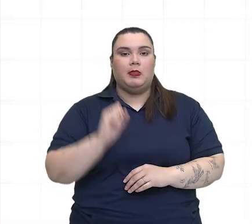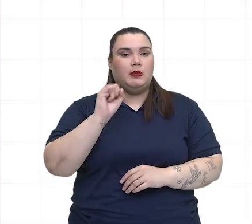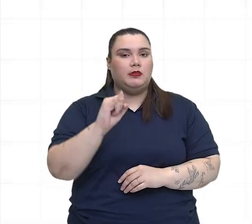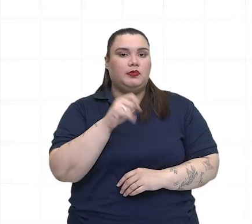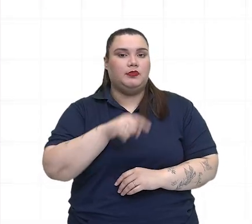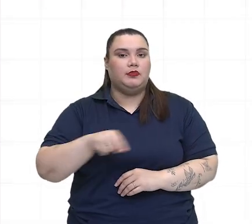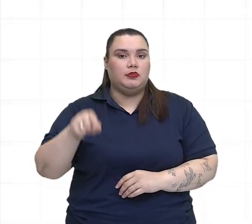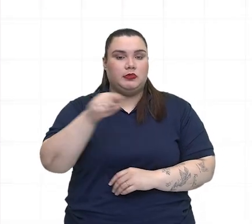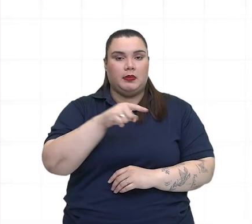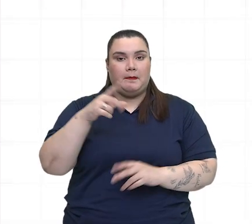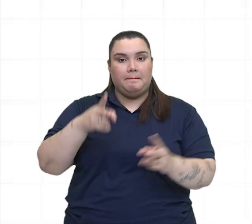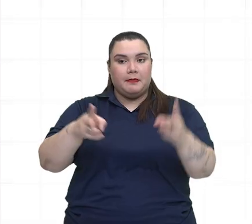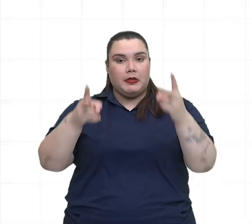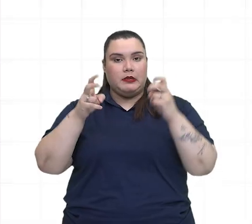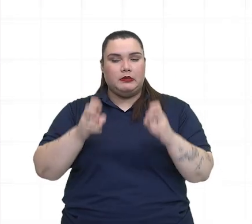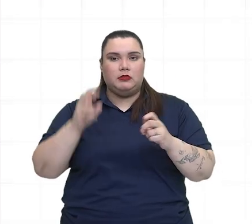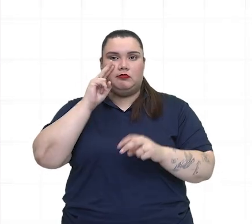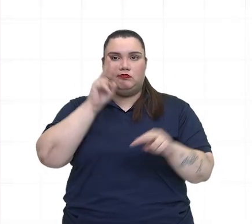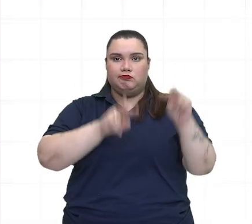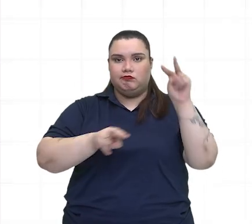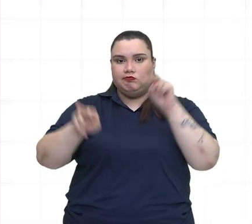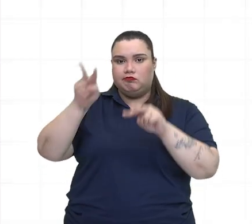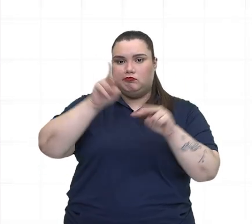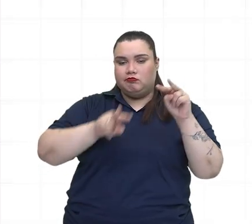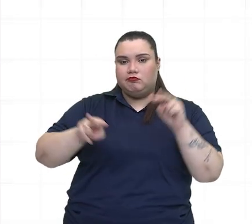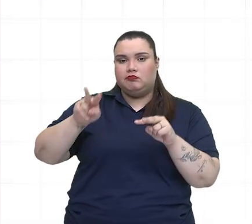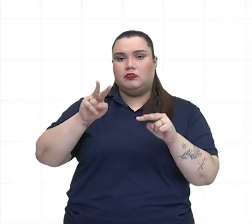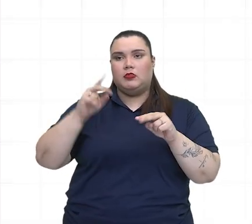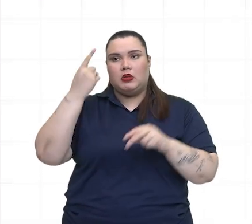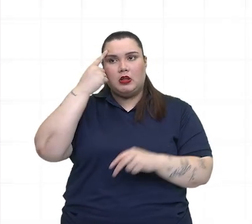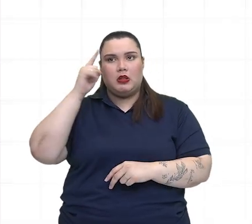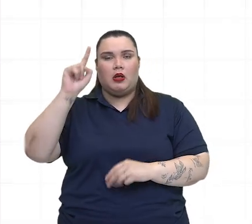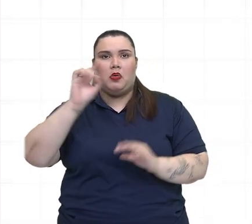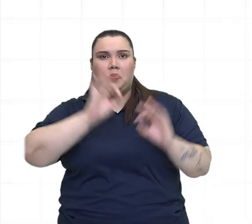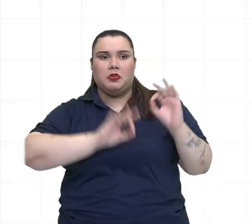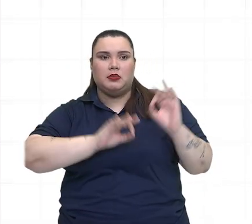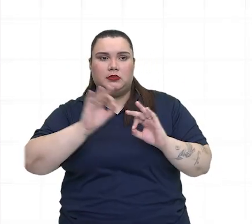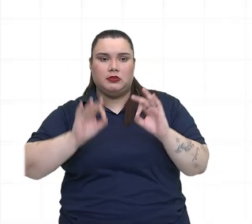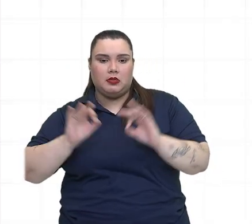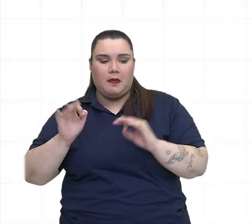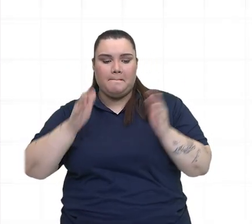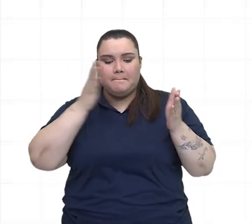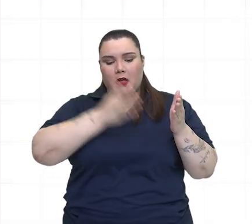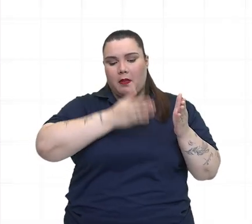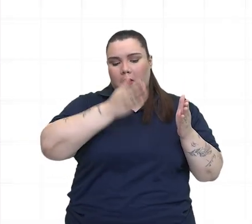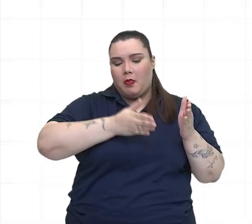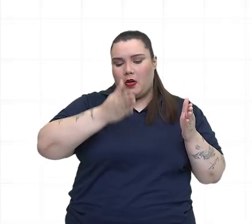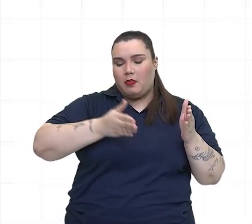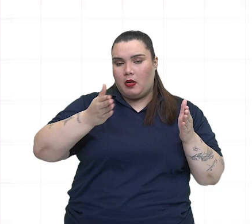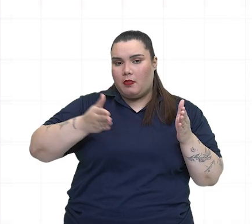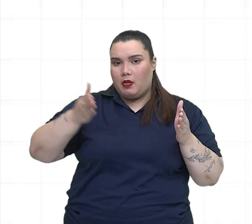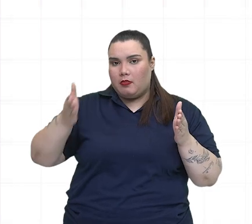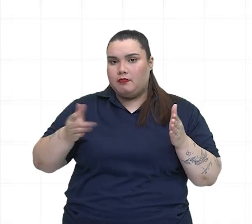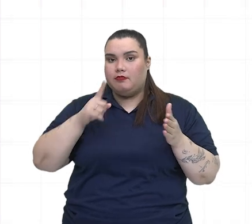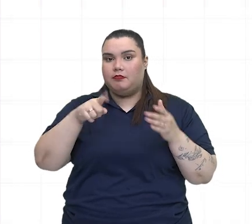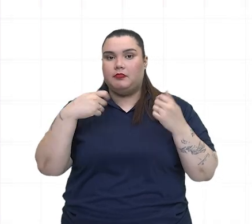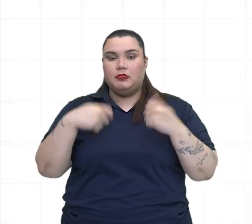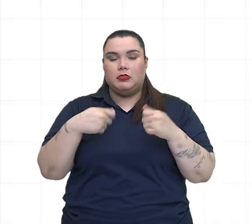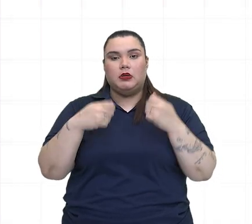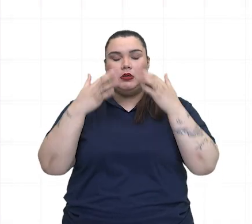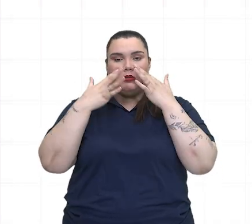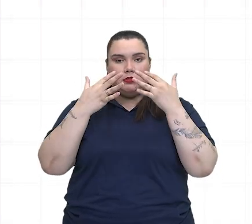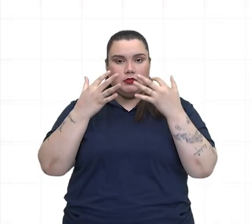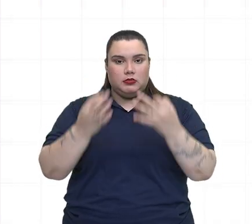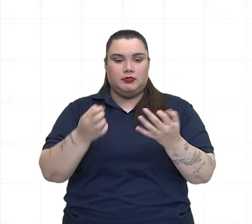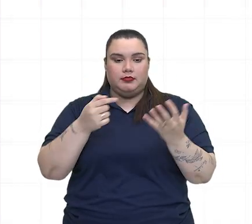quando você estiver diante de uma construção, né, de ideias, de um conjunto de passo a passo, você tem que estar atento